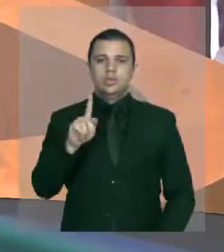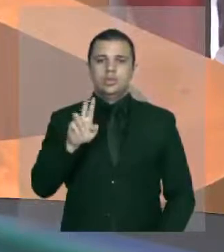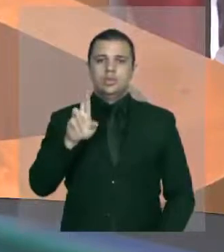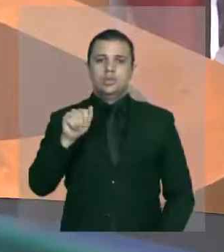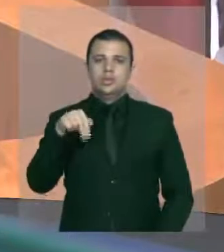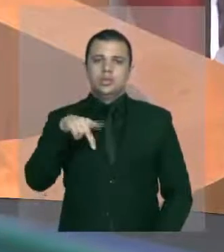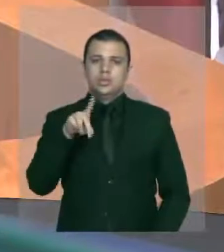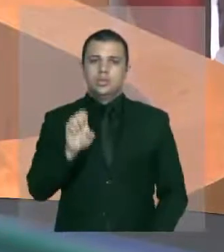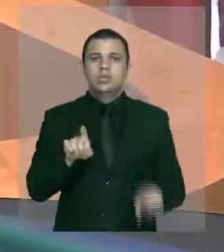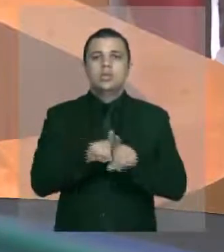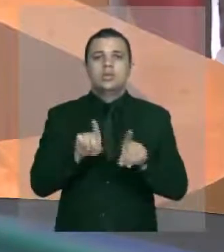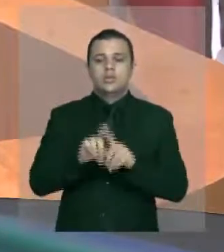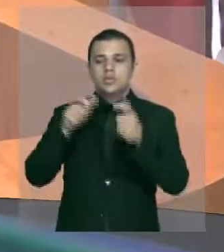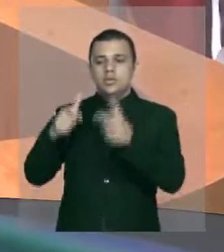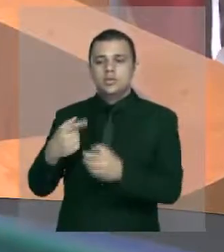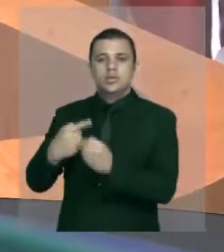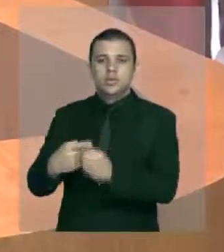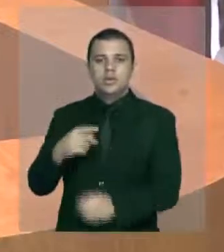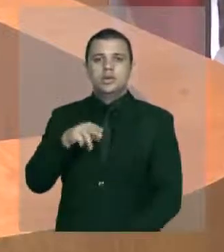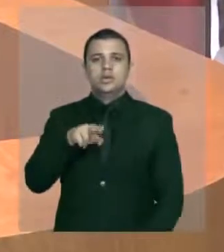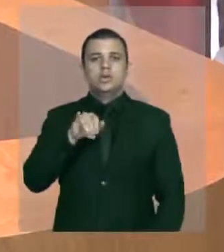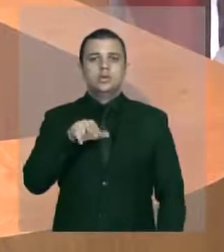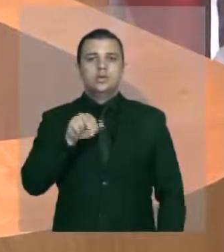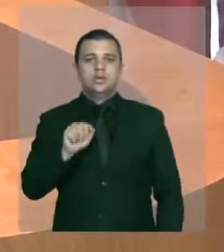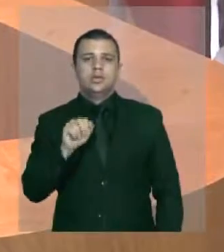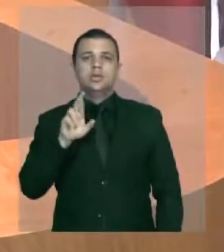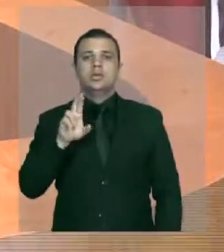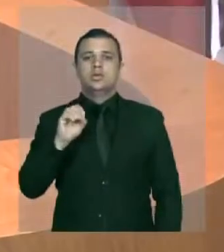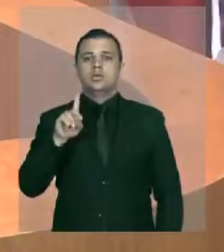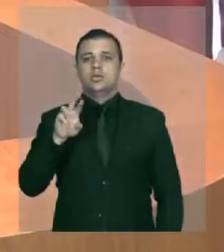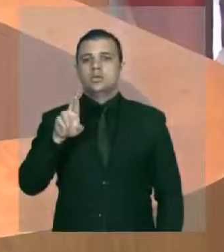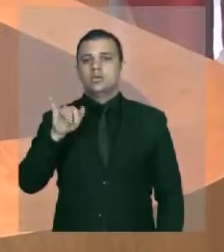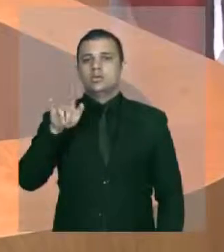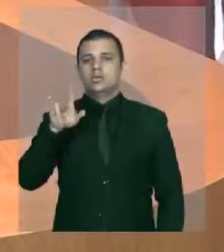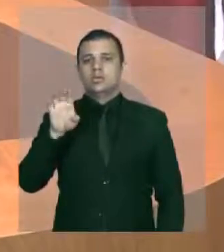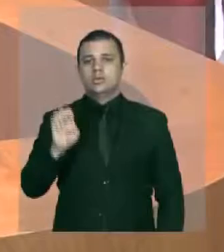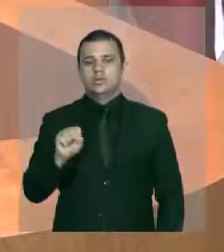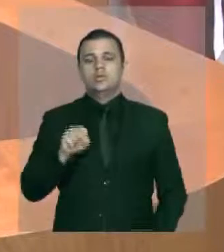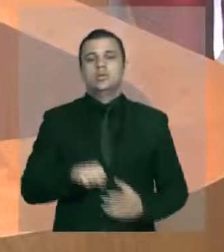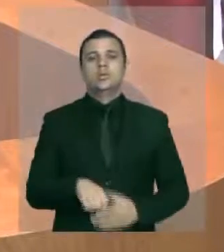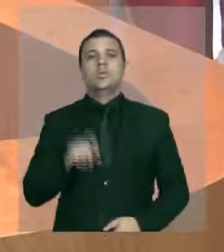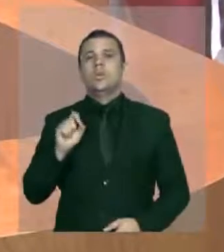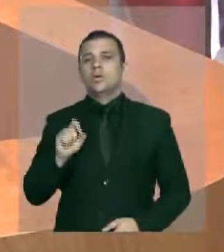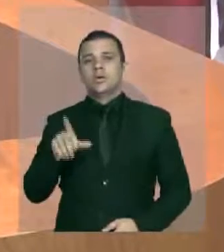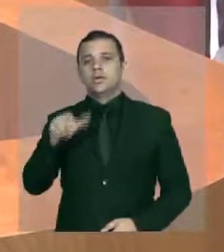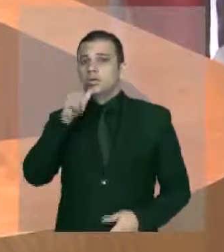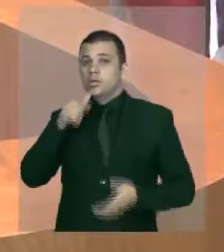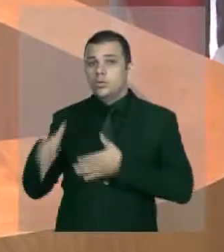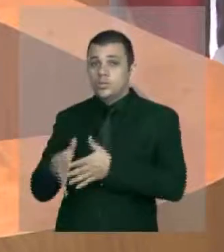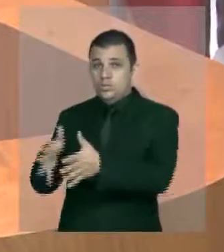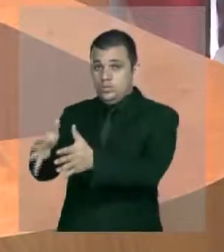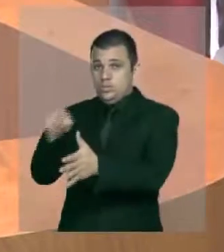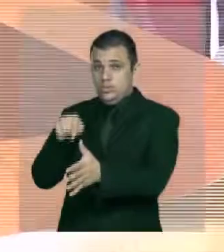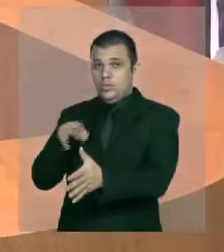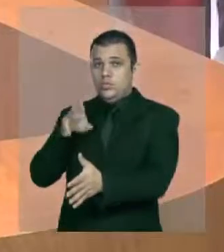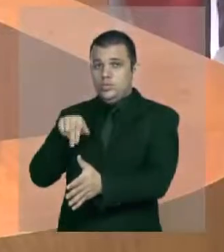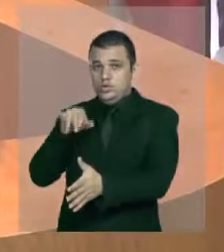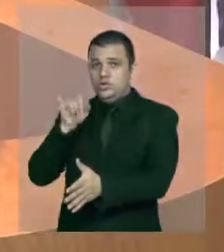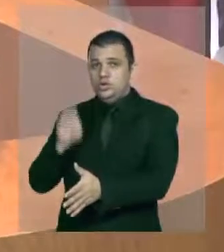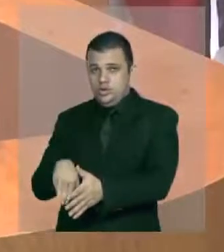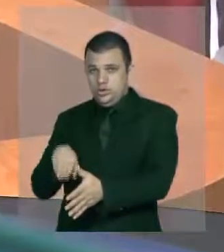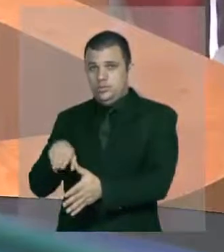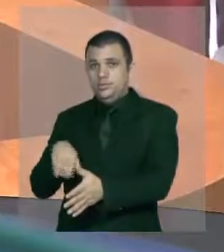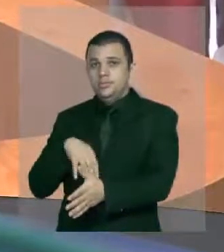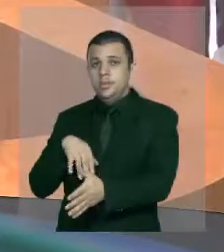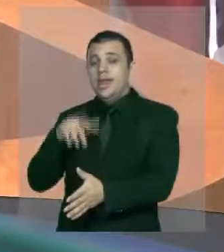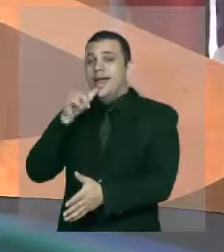Rodrigues. O sistema é um sistema de captação do rio Muni na cidade de Nina Rodrigues. É um sistema